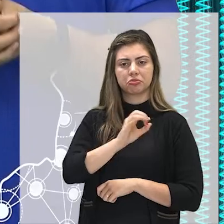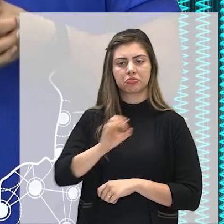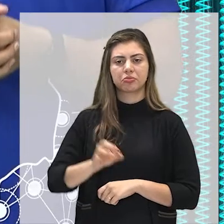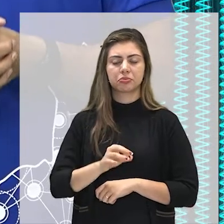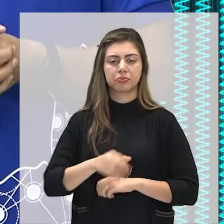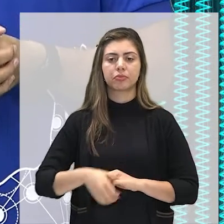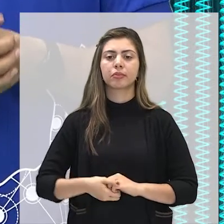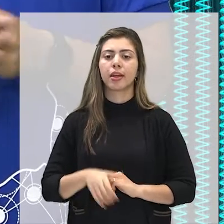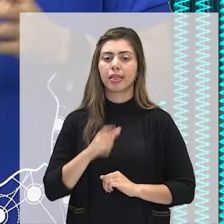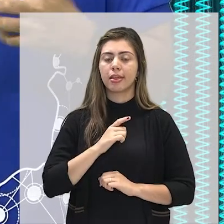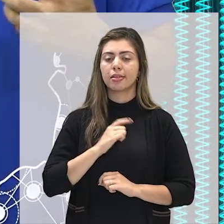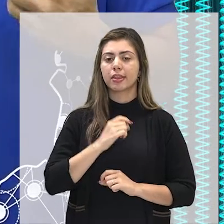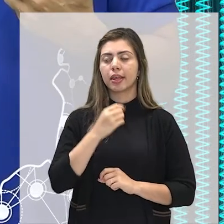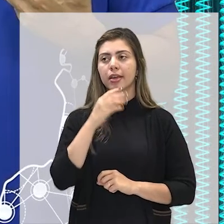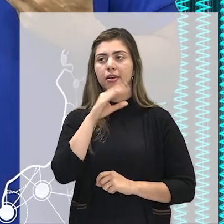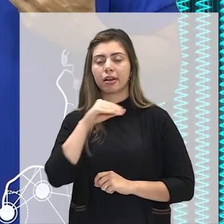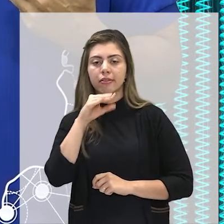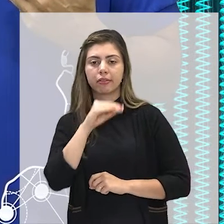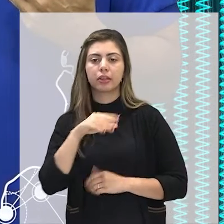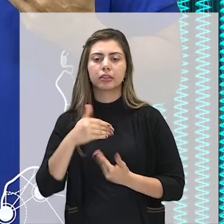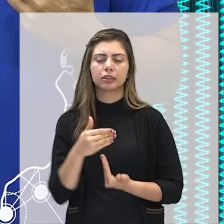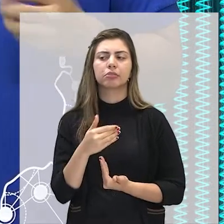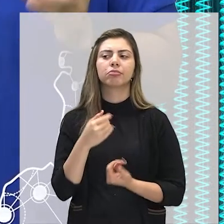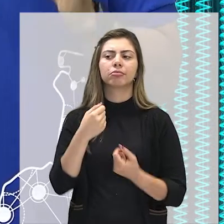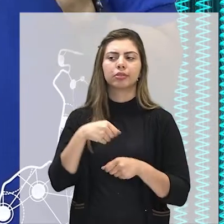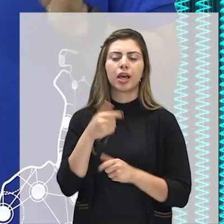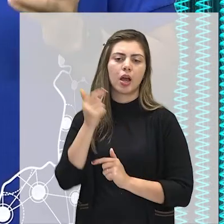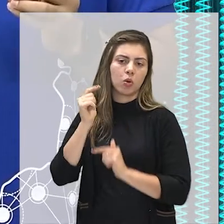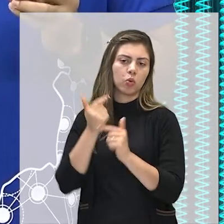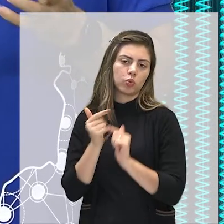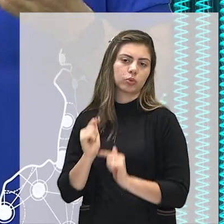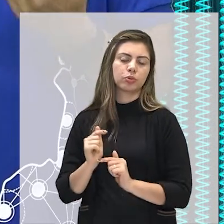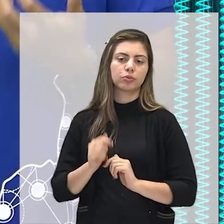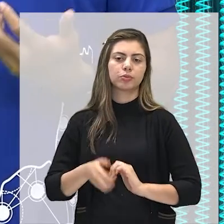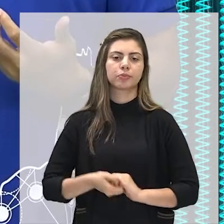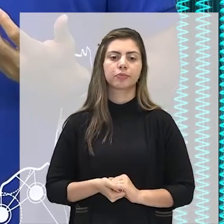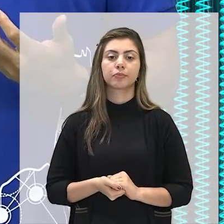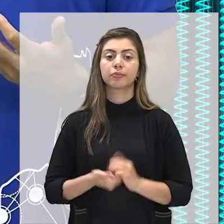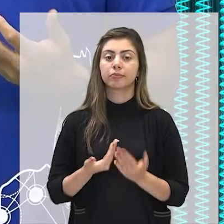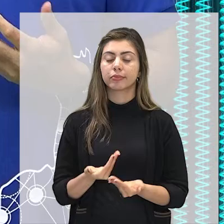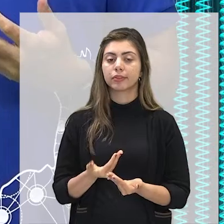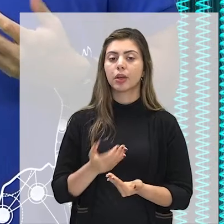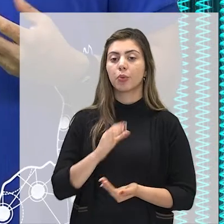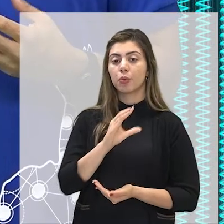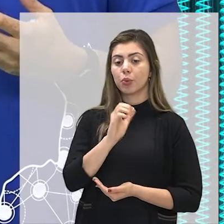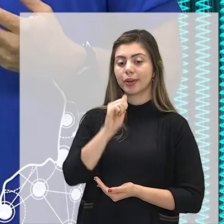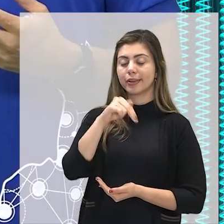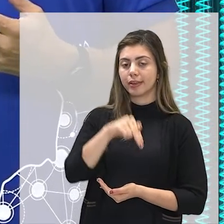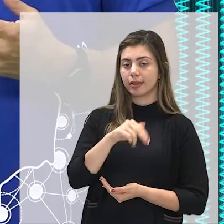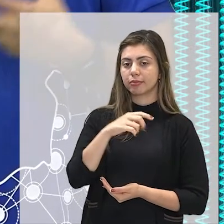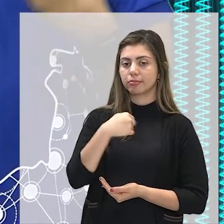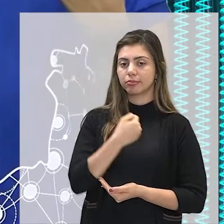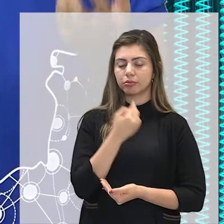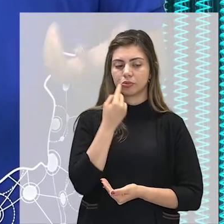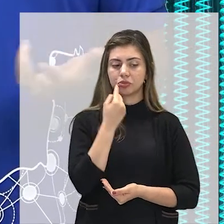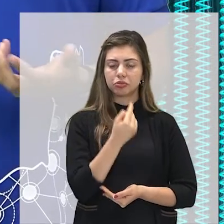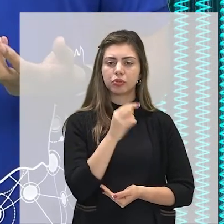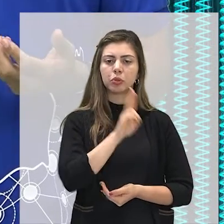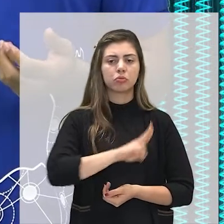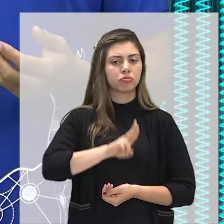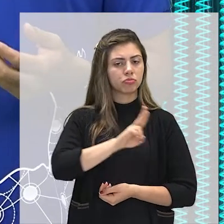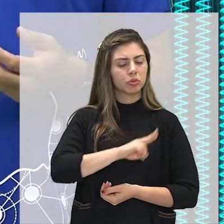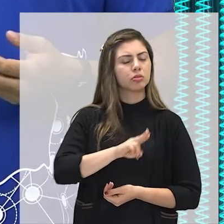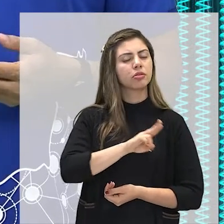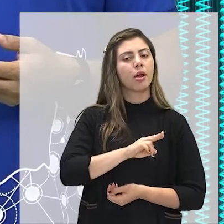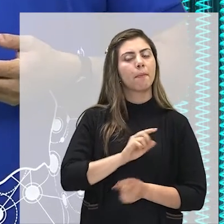né, presente na fala, então tem outras formas de me dirigir. O can, então, conforme nós já vimos, ele é utilizado, claro, mas